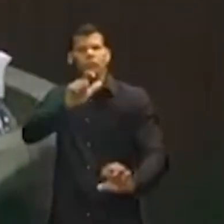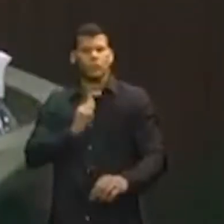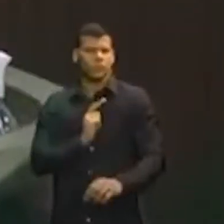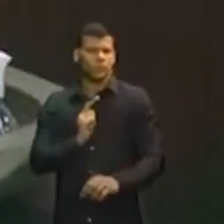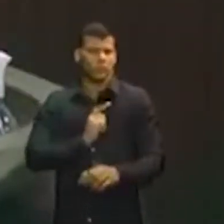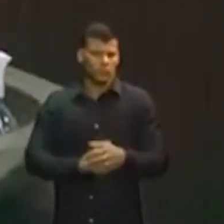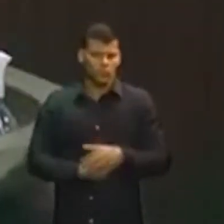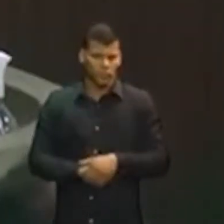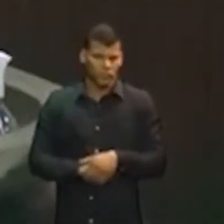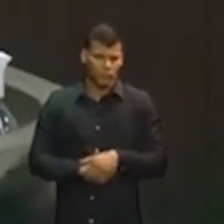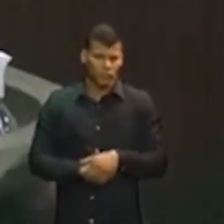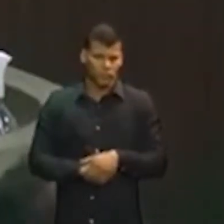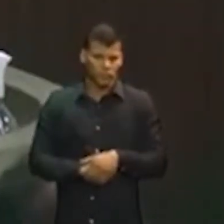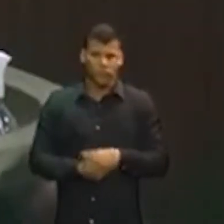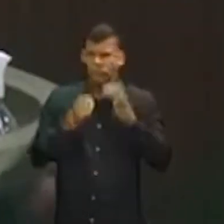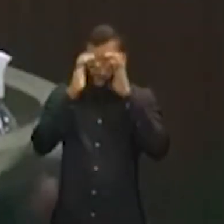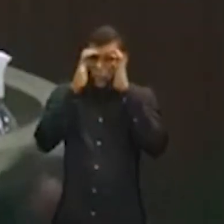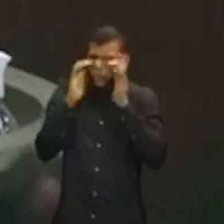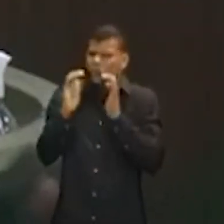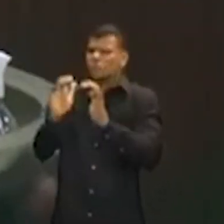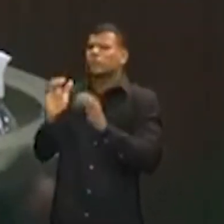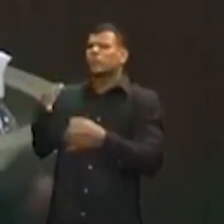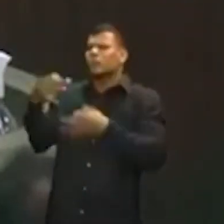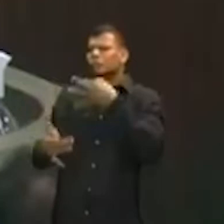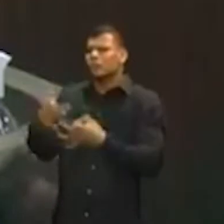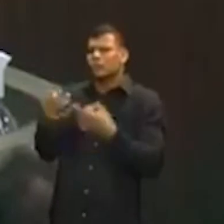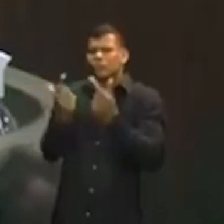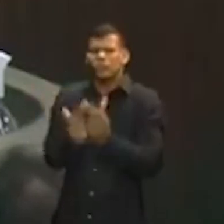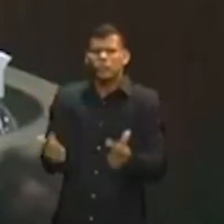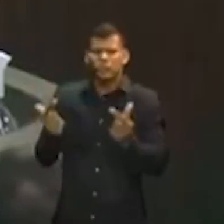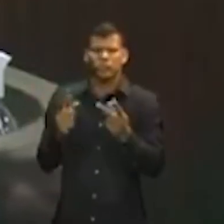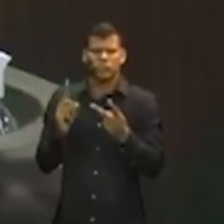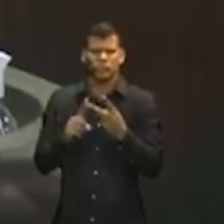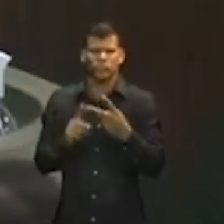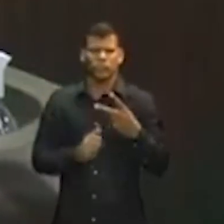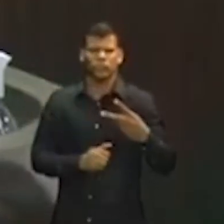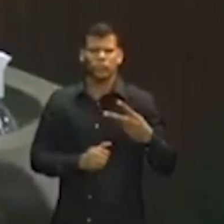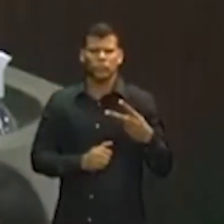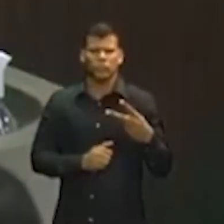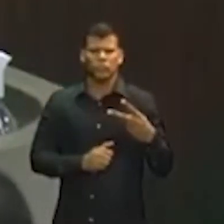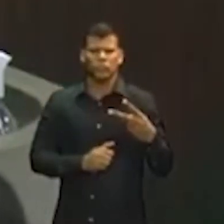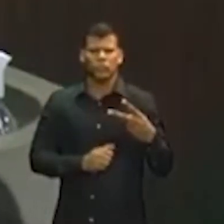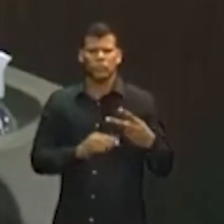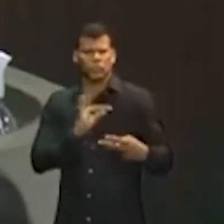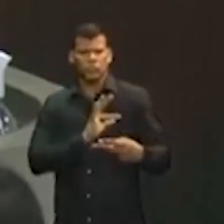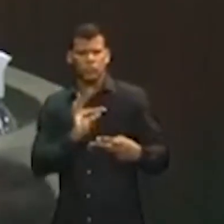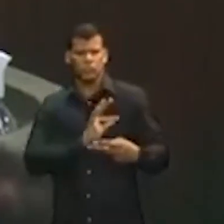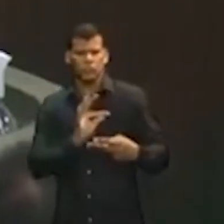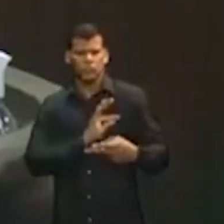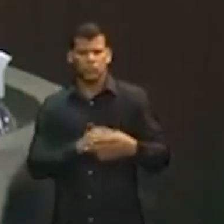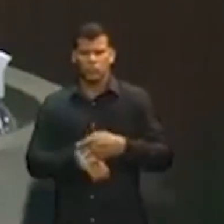autonomia. Agora desrespeitam um juiz, desrespeitam uma polícia